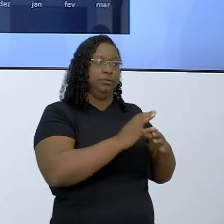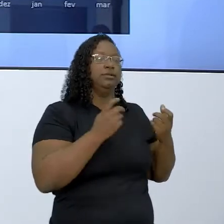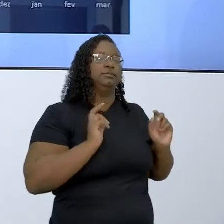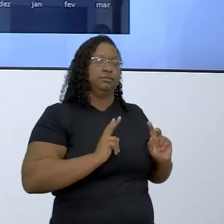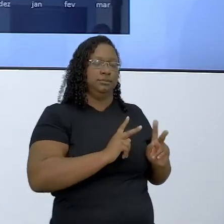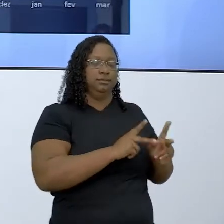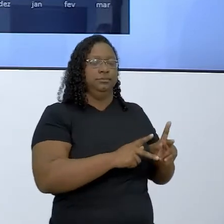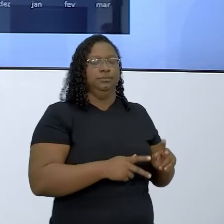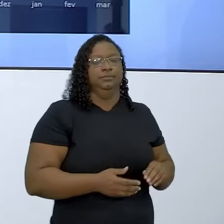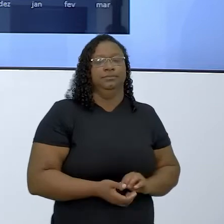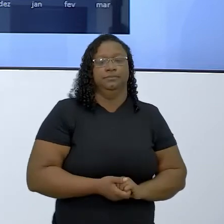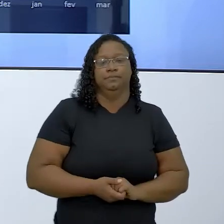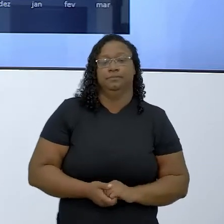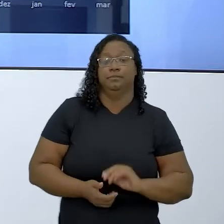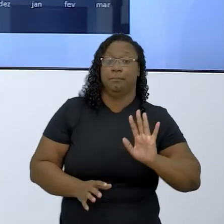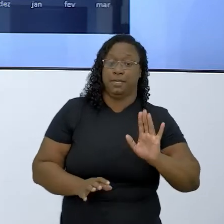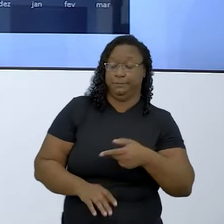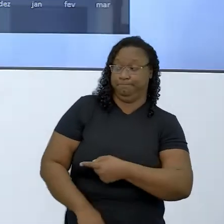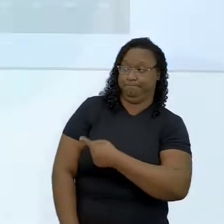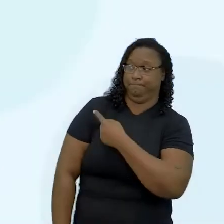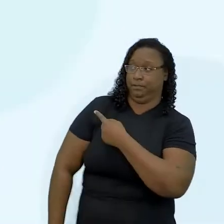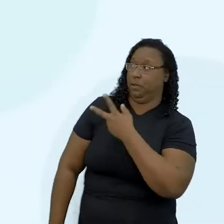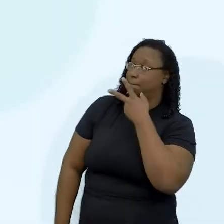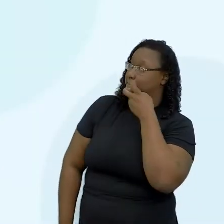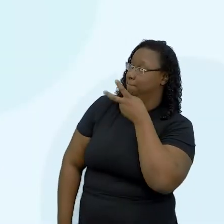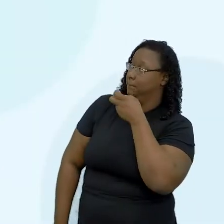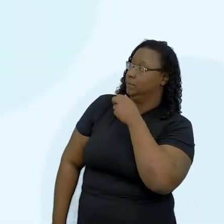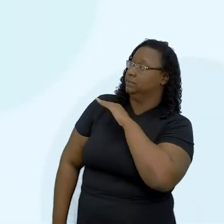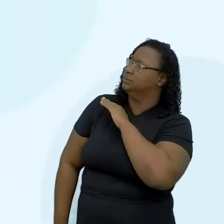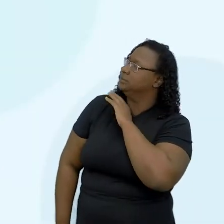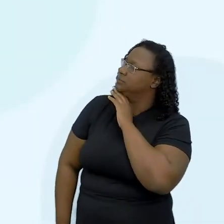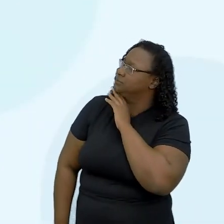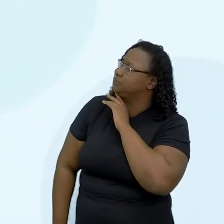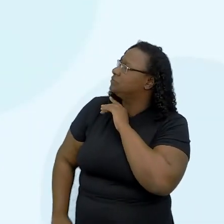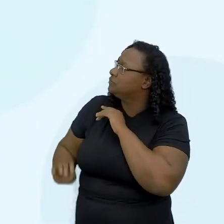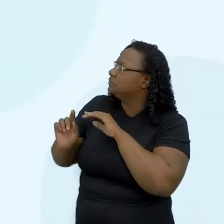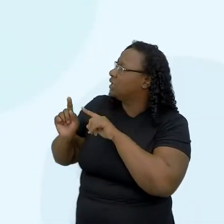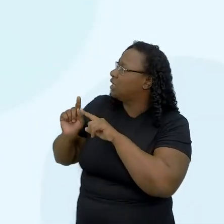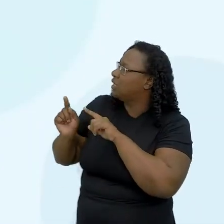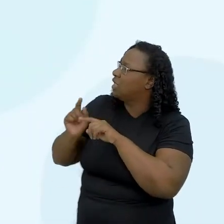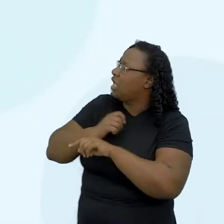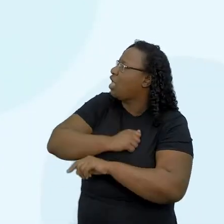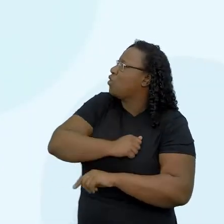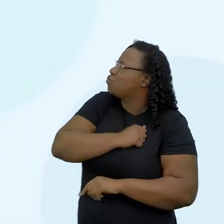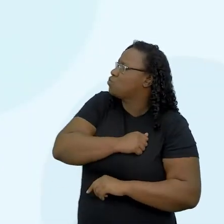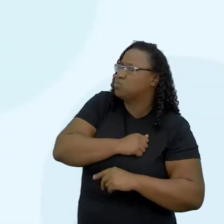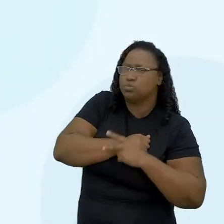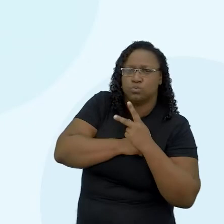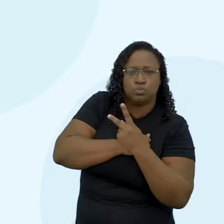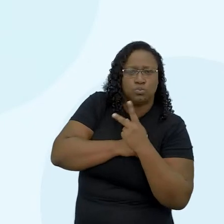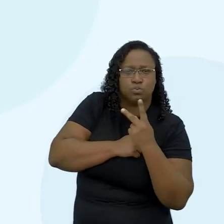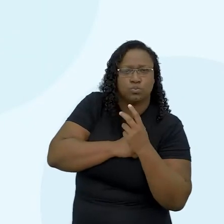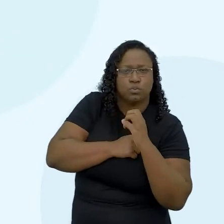essas coisas. Sim, sempre. Mas aqui, se a gente for ver, ó, até agosto aqui de 2021, a gente tinha um comportamento,